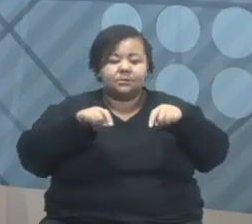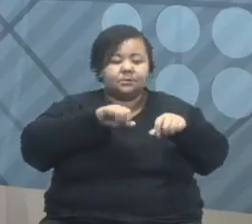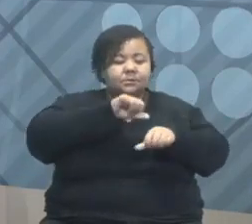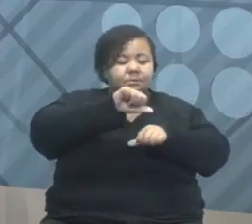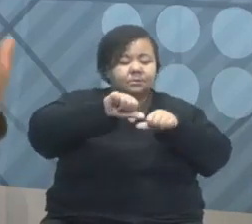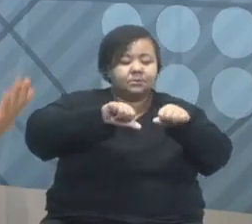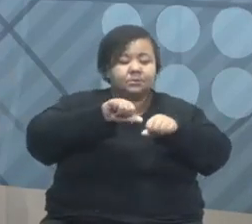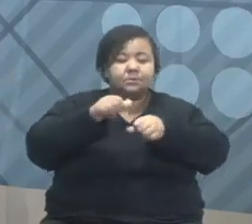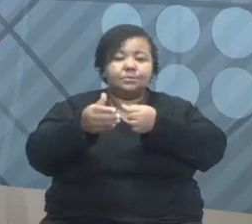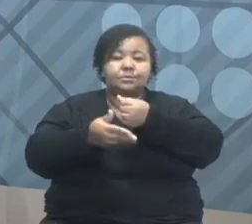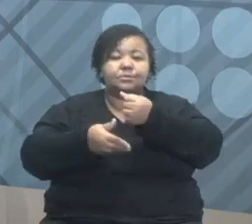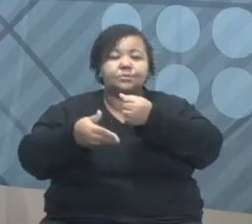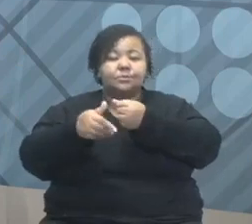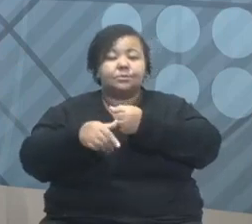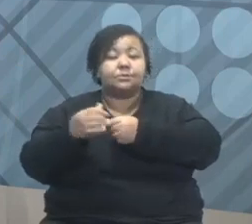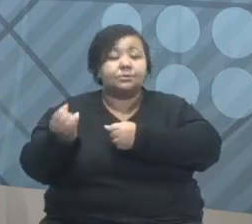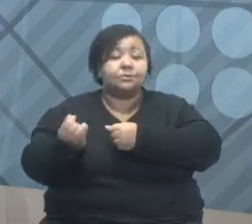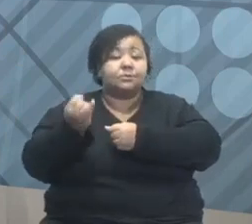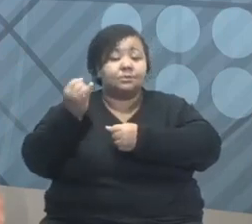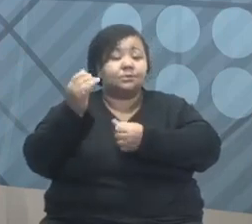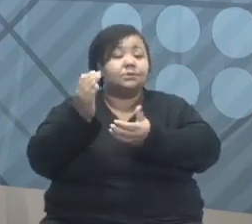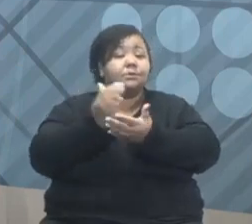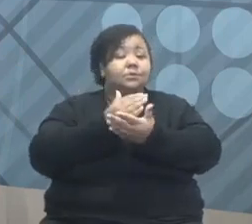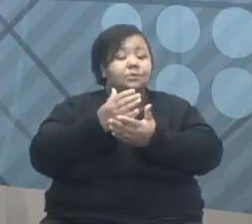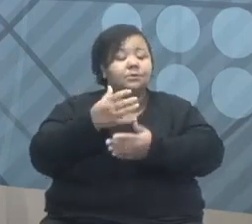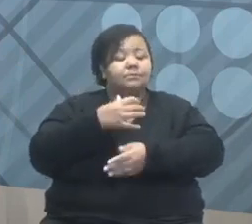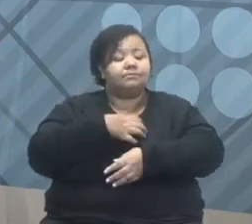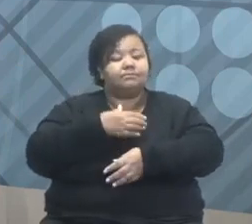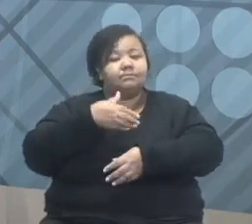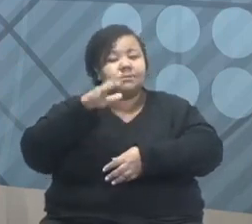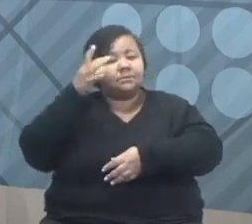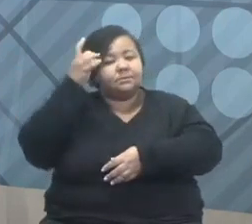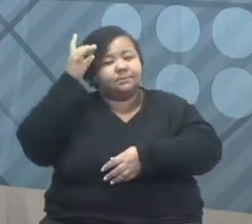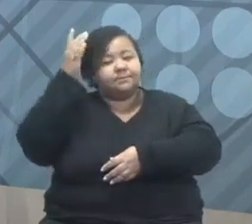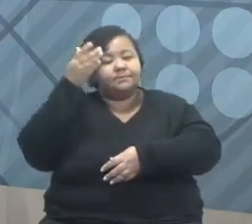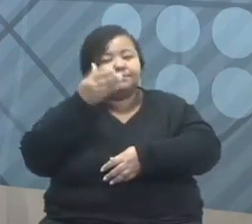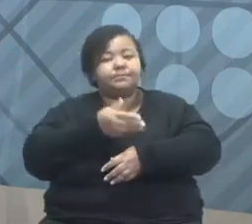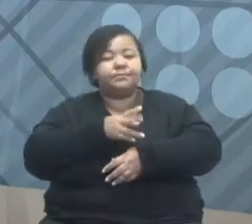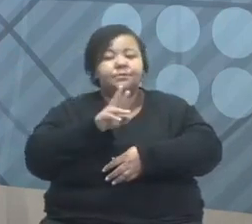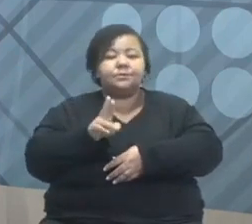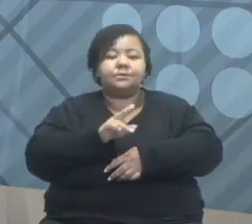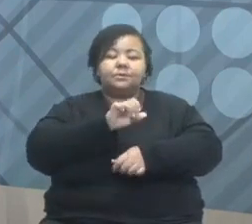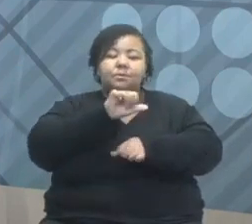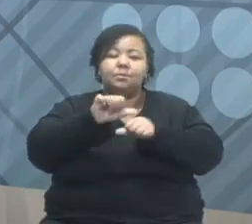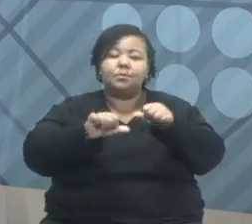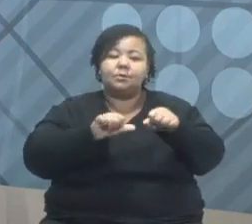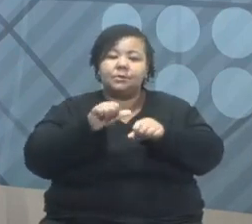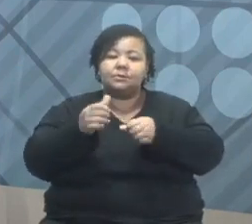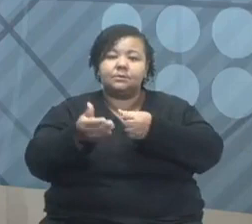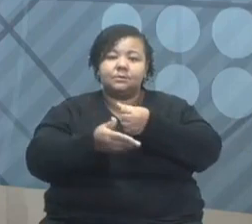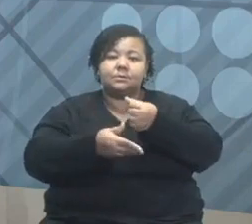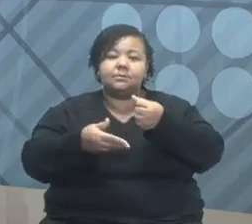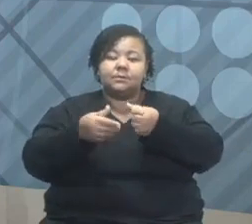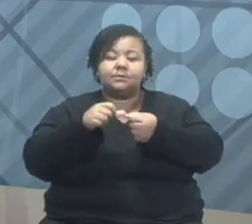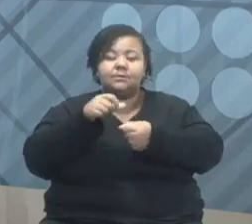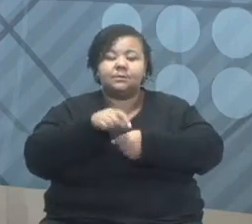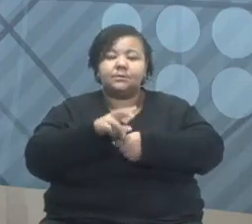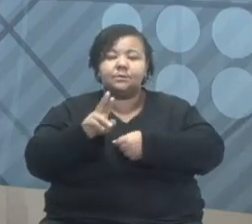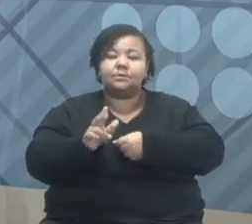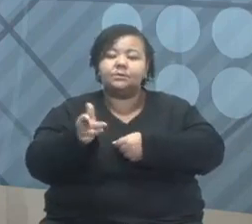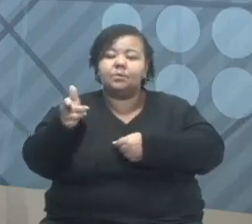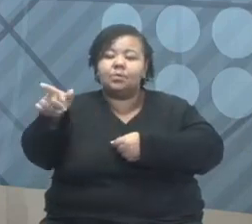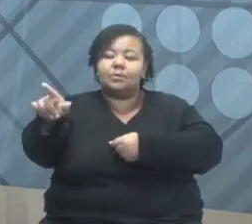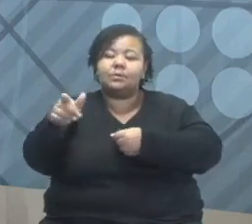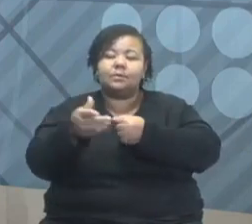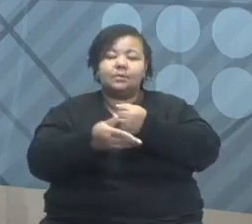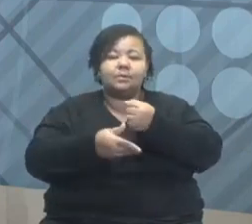base. É importante, como eu comentei, em algumas situações é mais fácil trabalhar com a mudança de base, fazer uma mudança para trabalhar numa outra